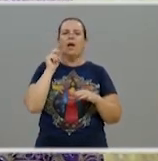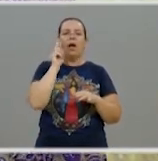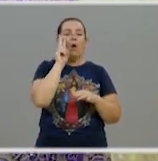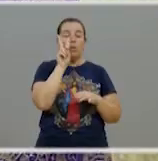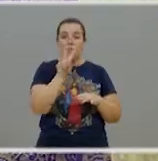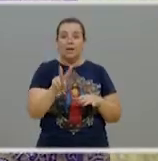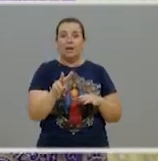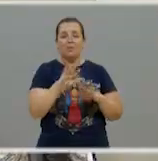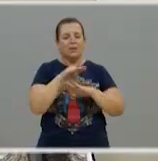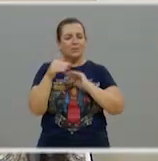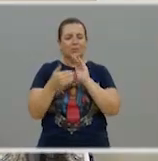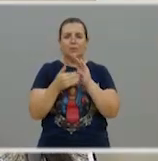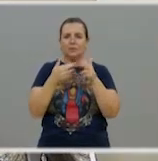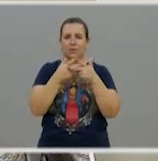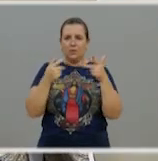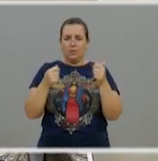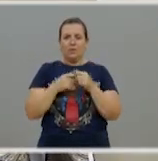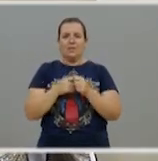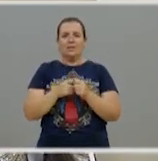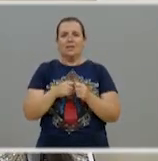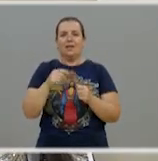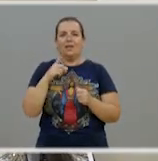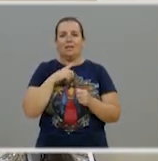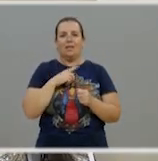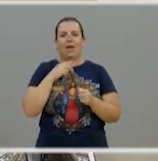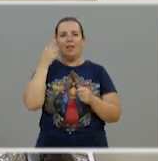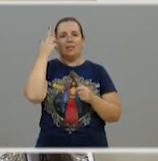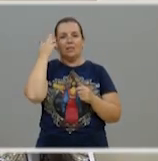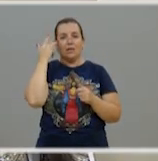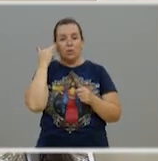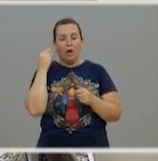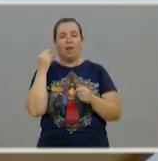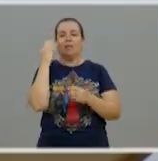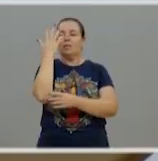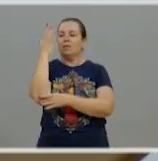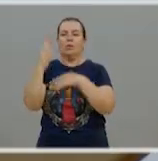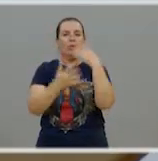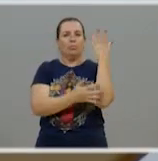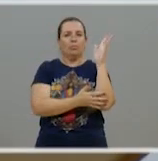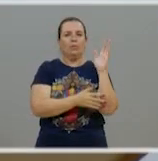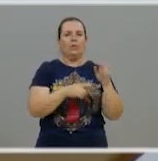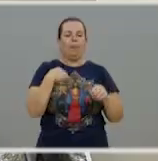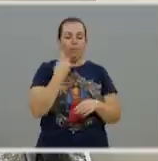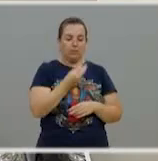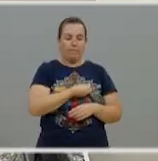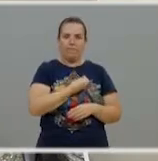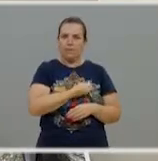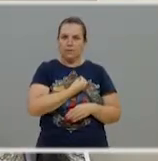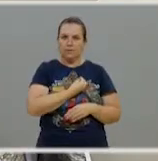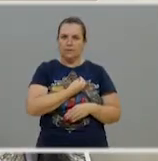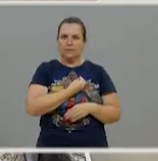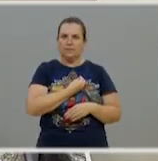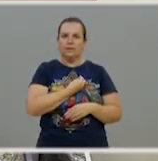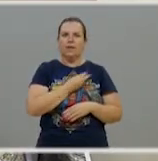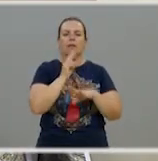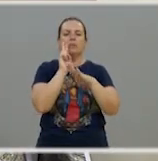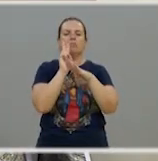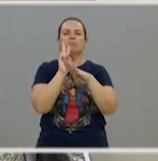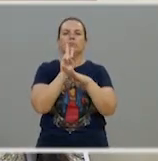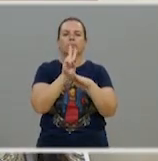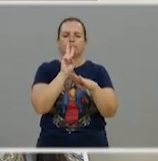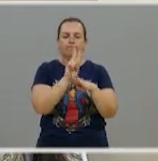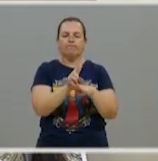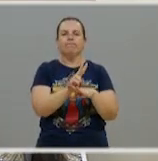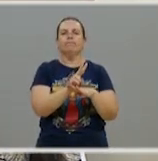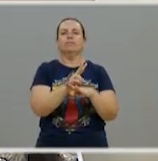olhar para aquilo que dá subsistência à nossa vida, à nossa espécie, em defesa da vida.